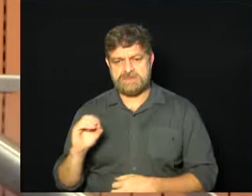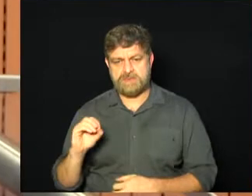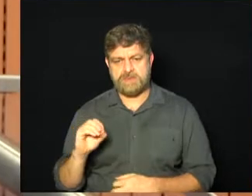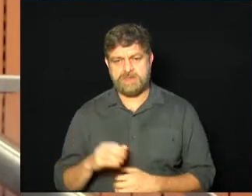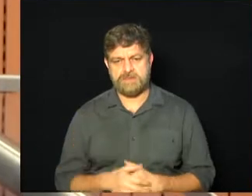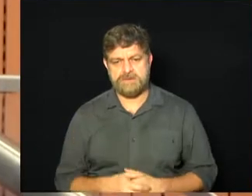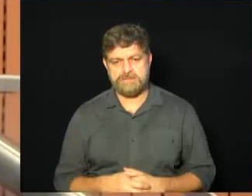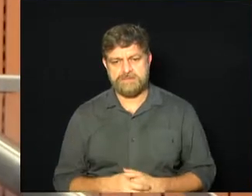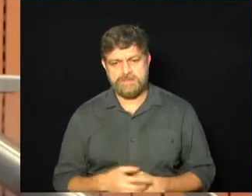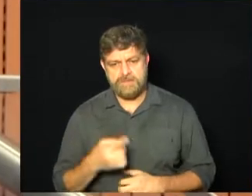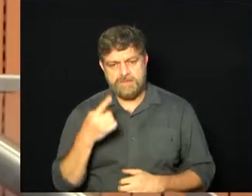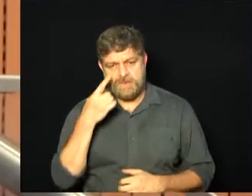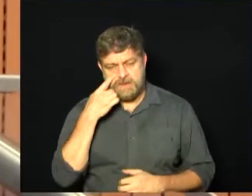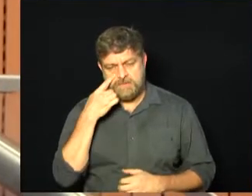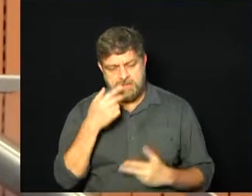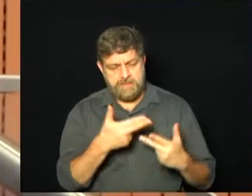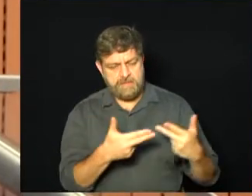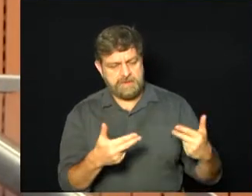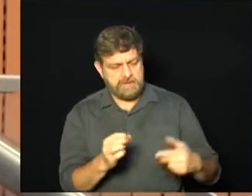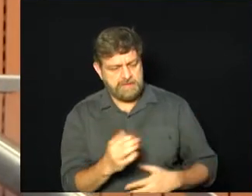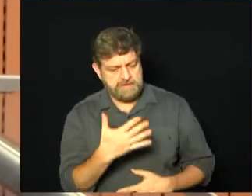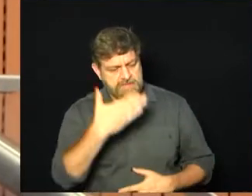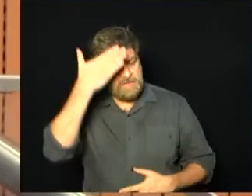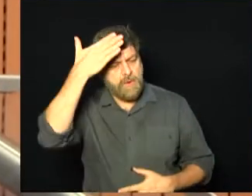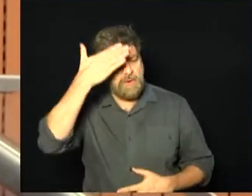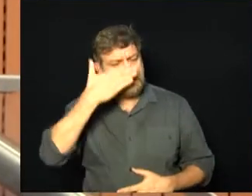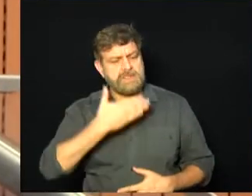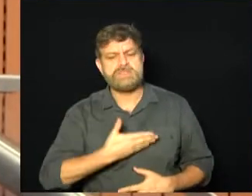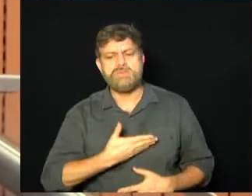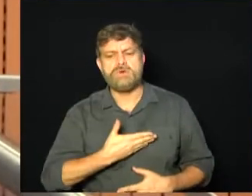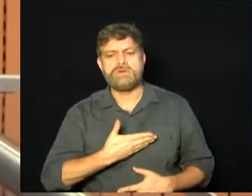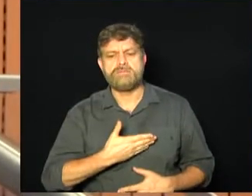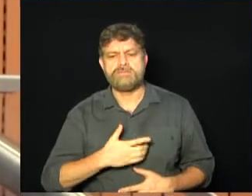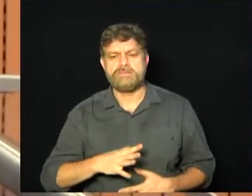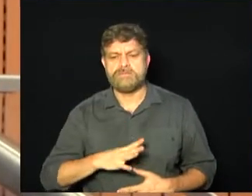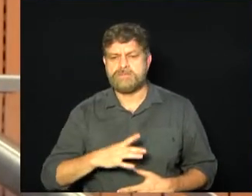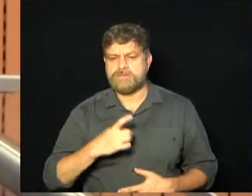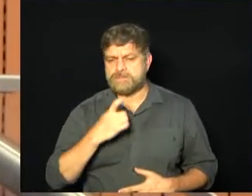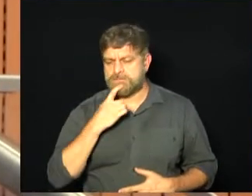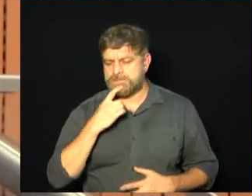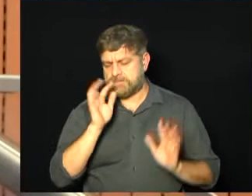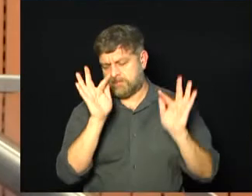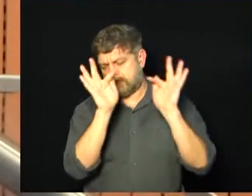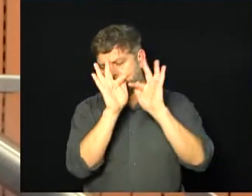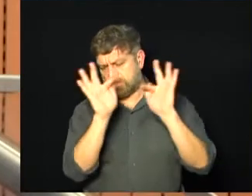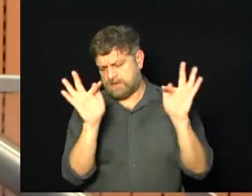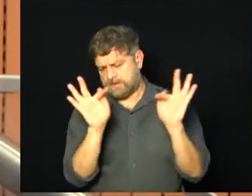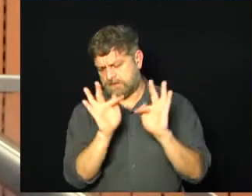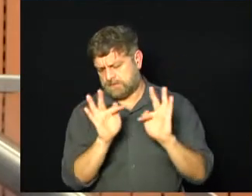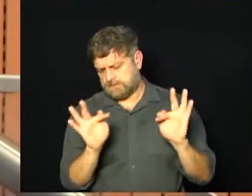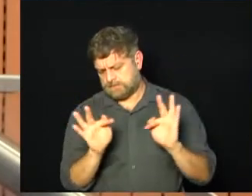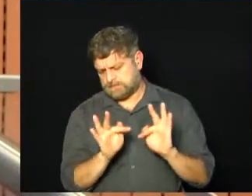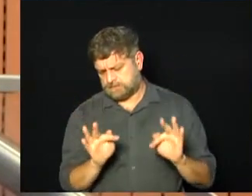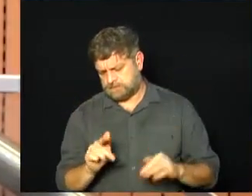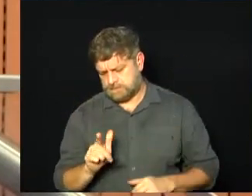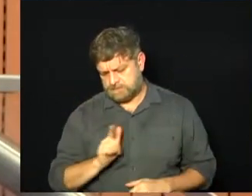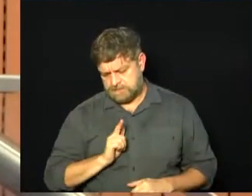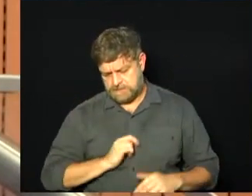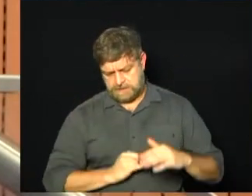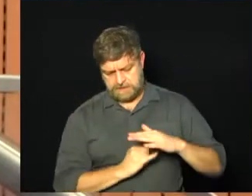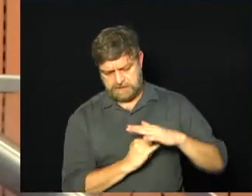E vi muita coisa acontecer lá e posso ser testemunha de que Campinas é muito feliz de ter uma